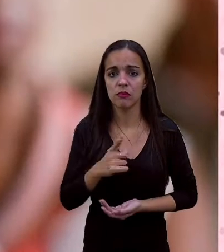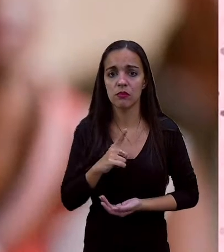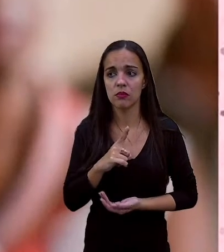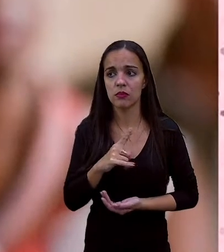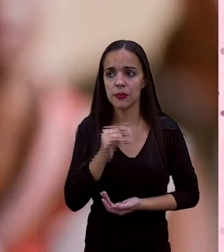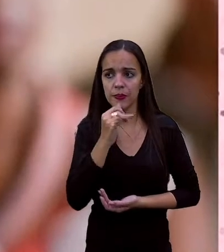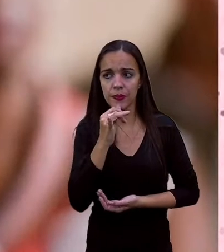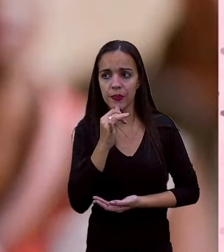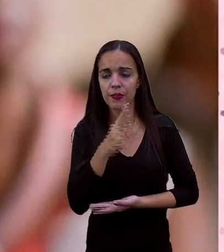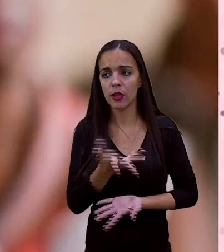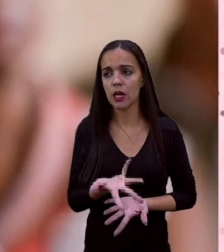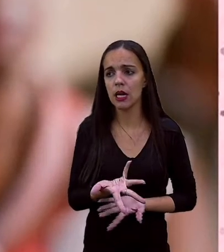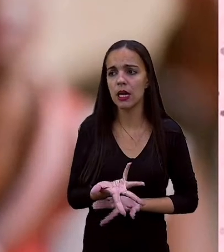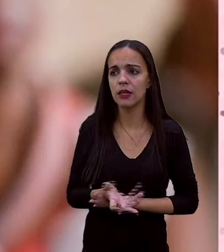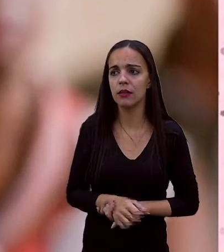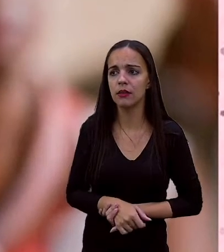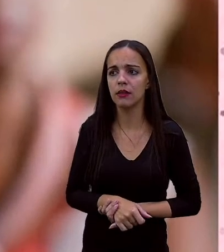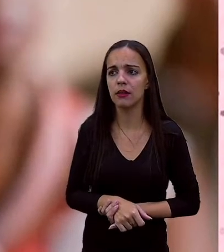uma visita.